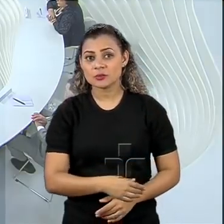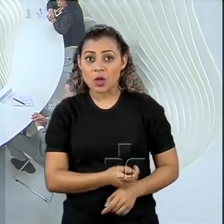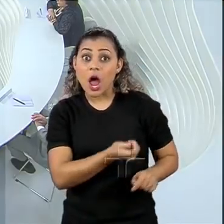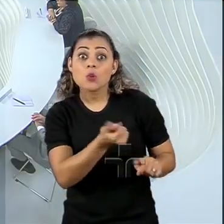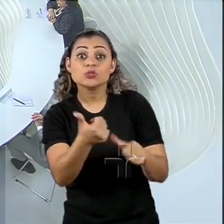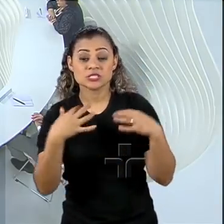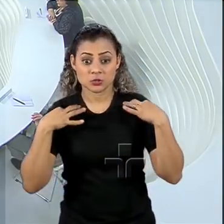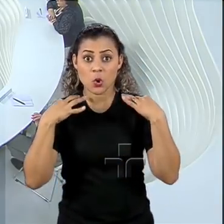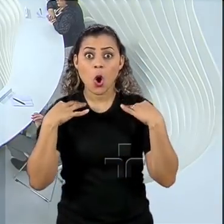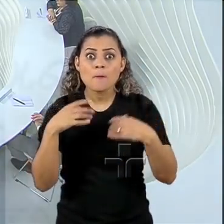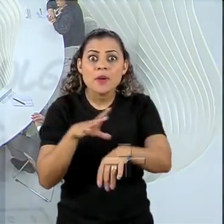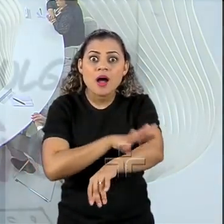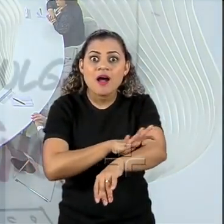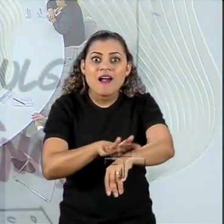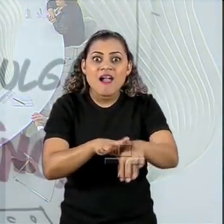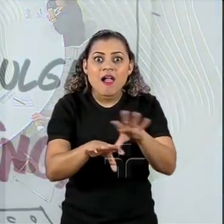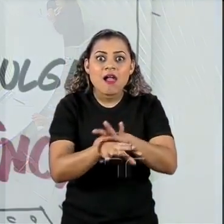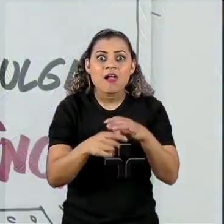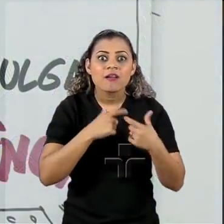auxílio paletó e coisas do gênero.